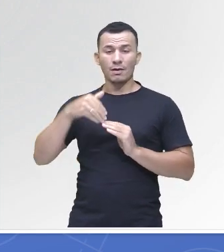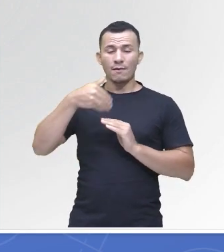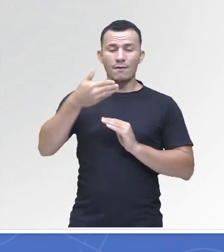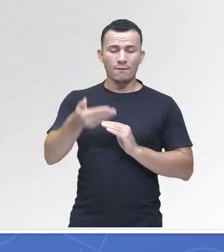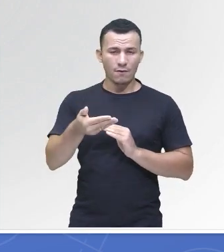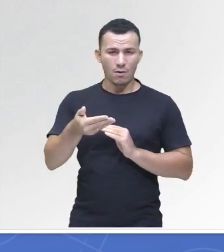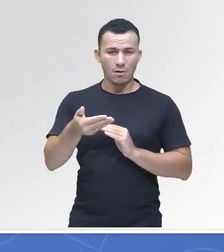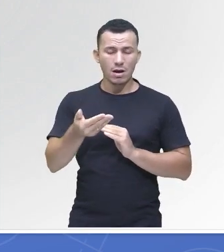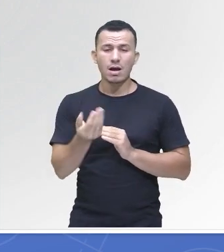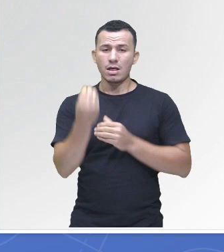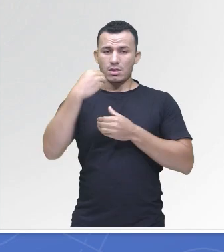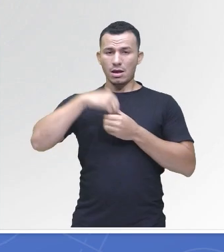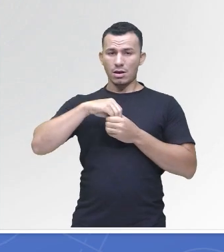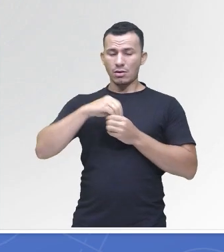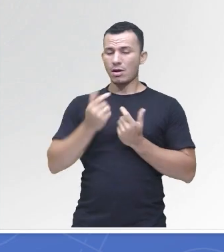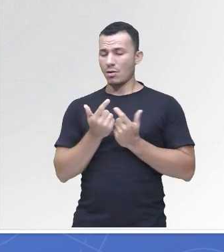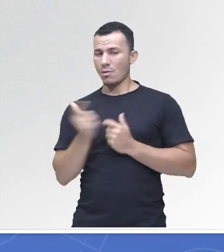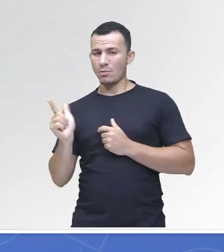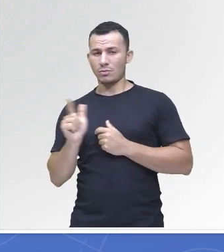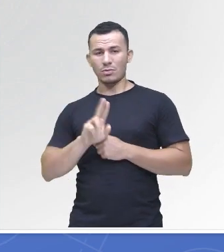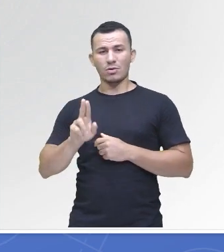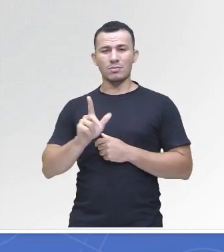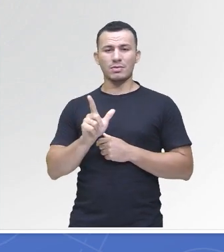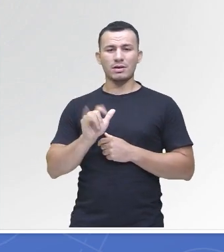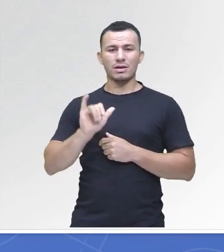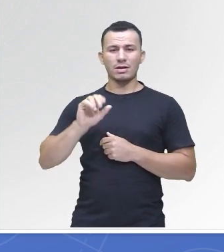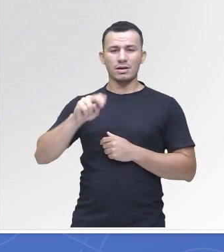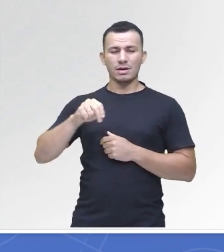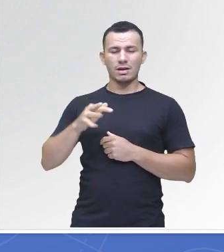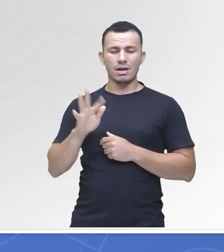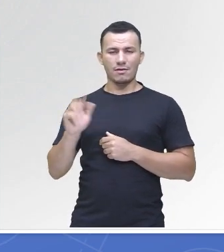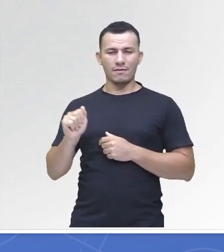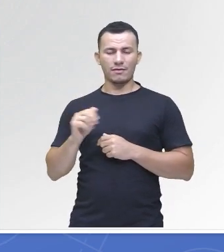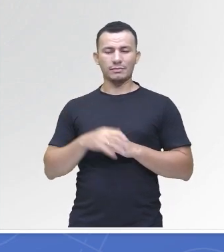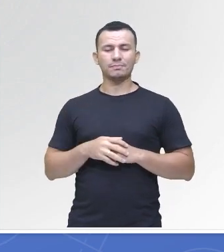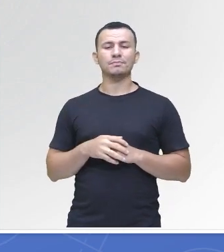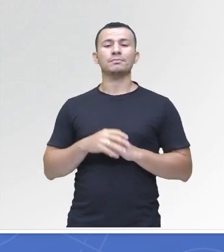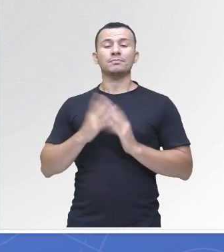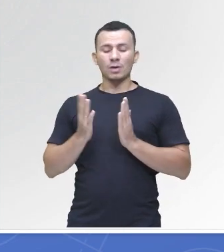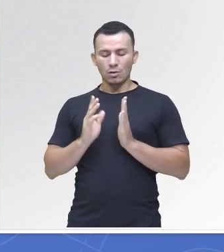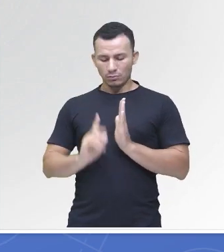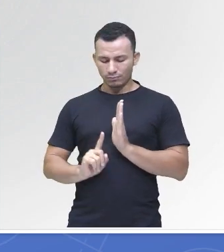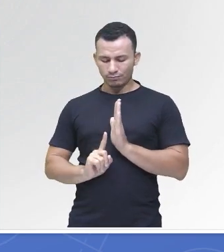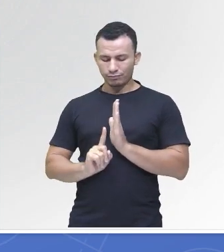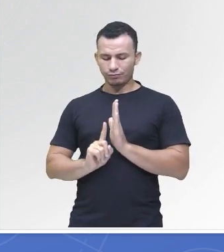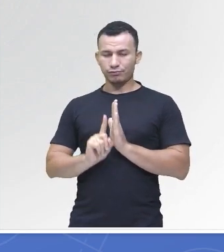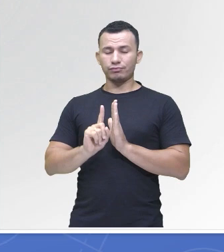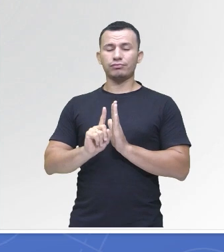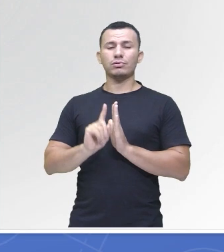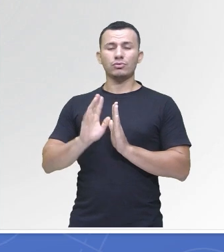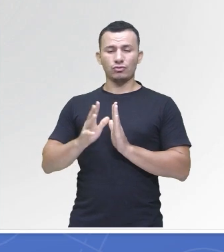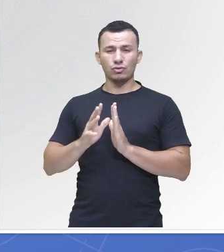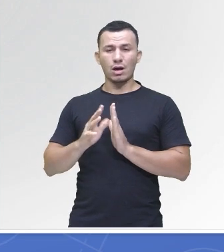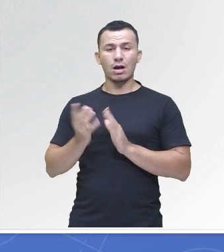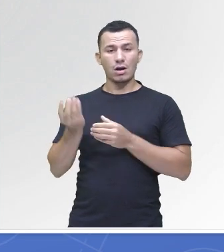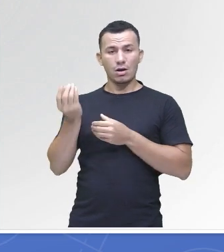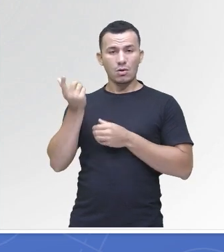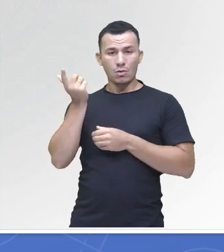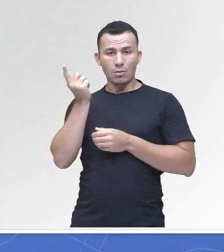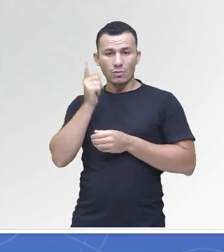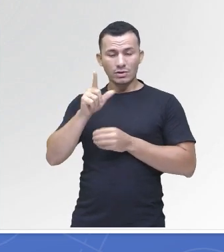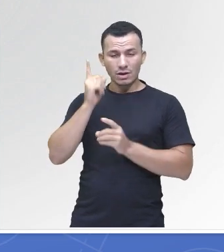intersticial. Quando entra, é a linfa. E quando ele está no vaso sanguíneo, ele é chamado de plasma, tá